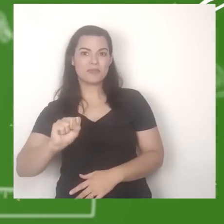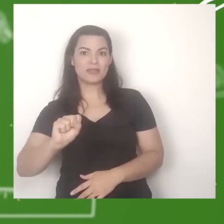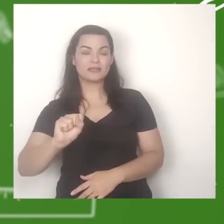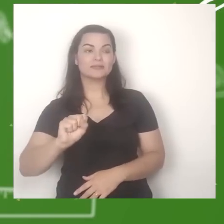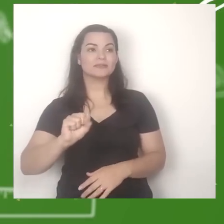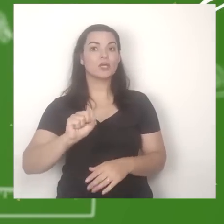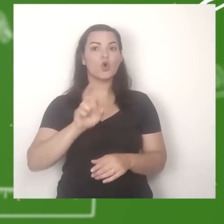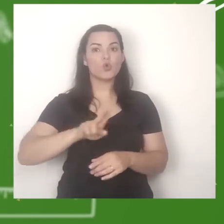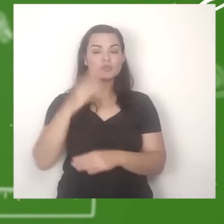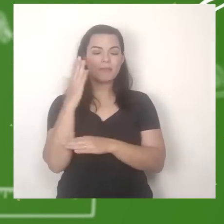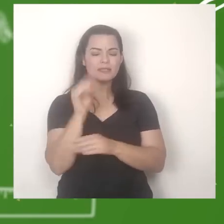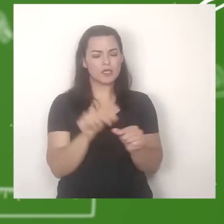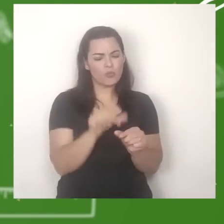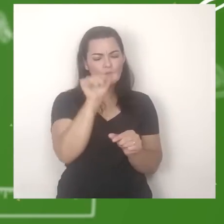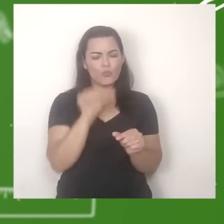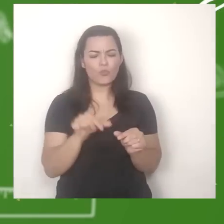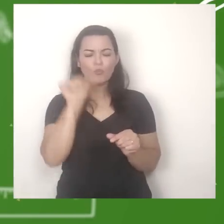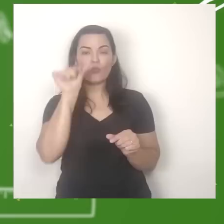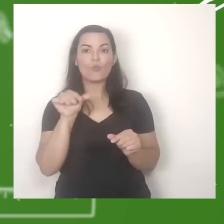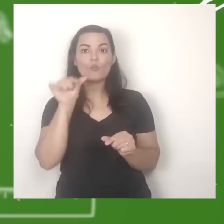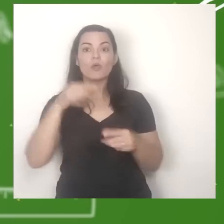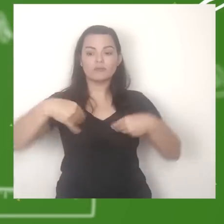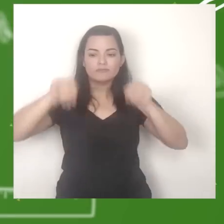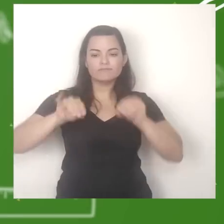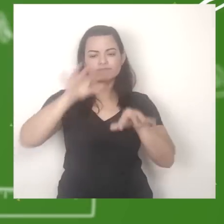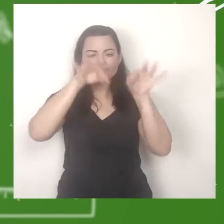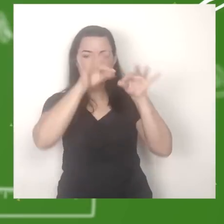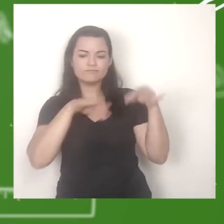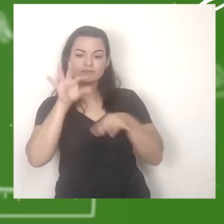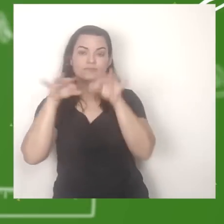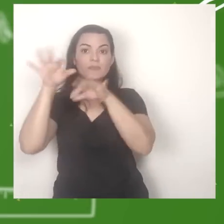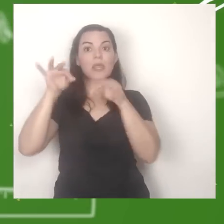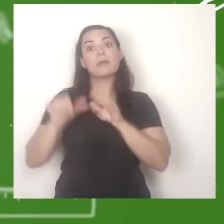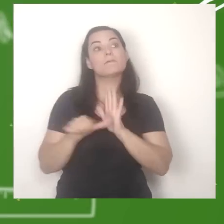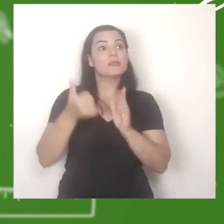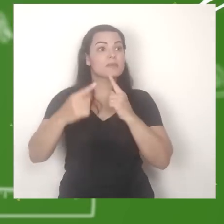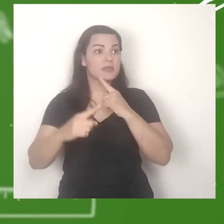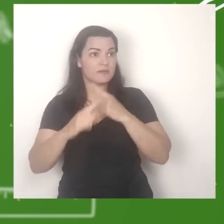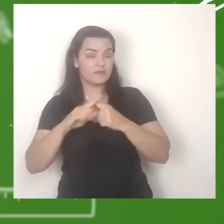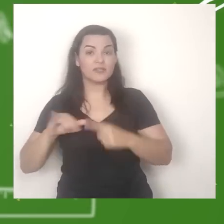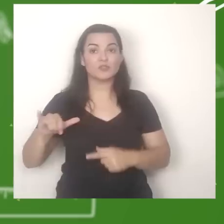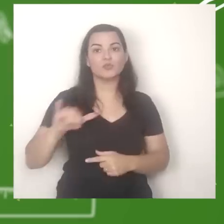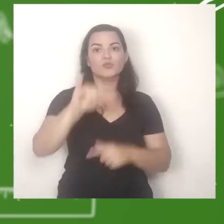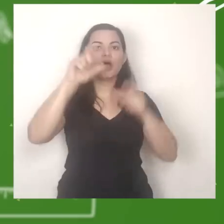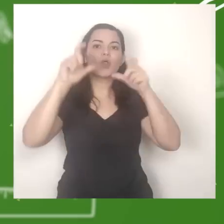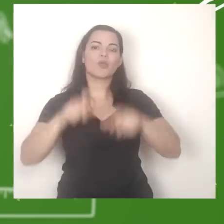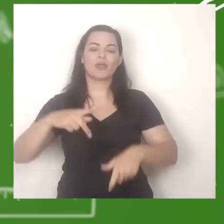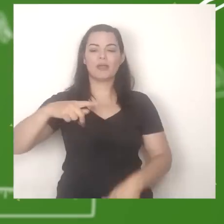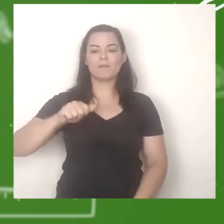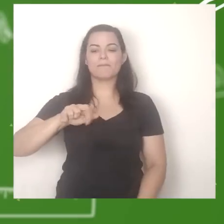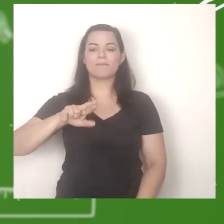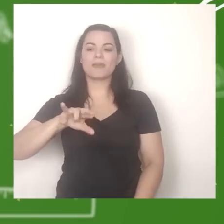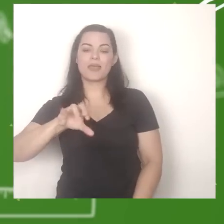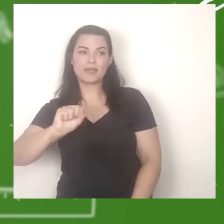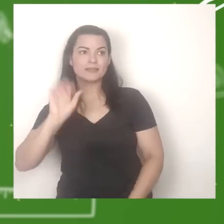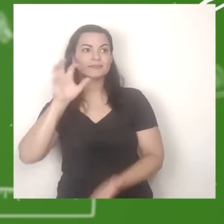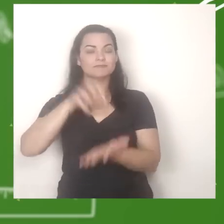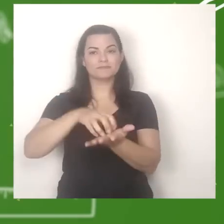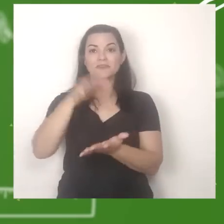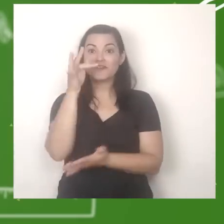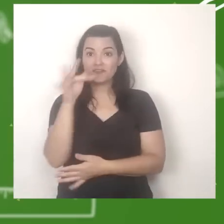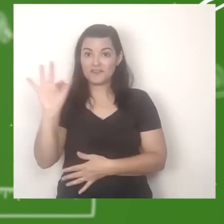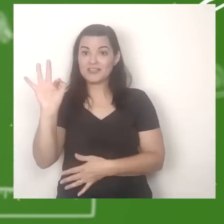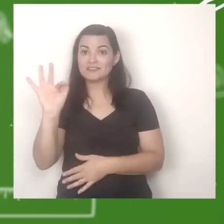linho, Kika. O primeiro voo da história aconteceu em Paris. Na capital da França,